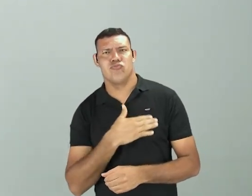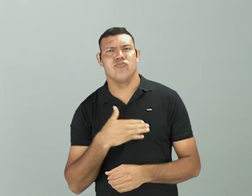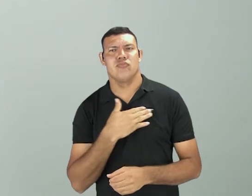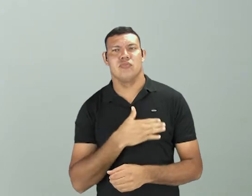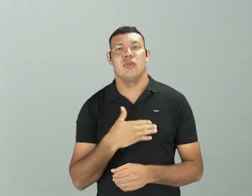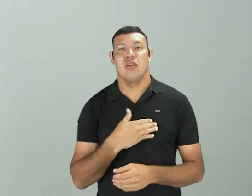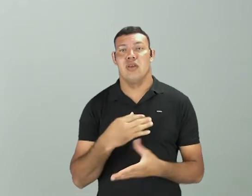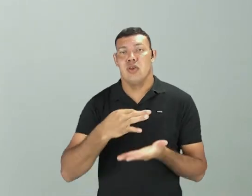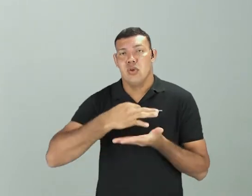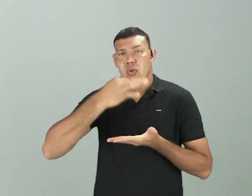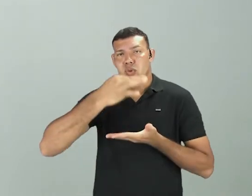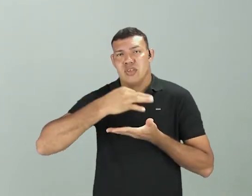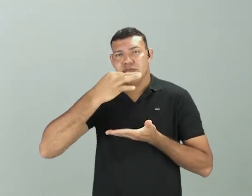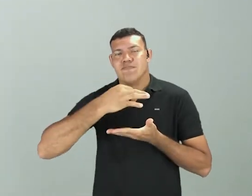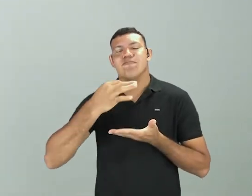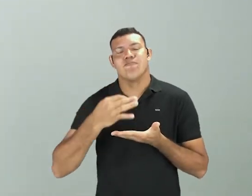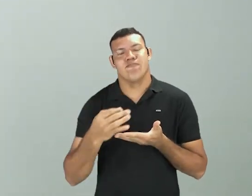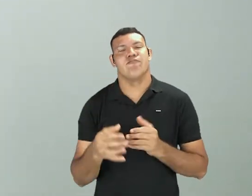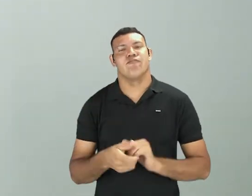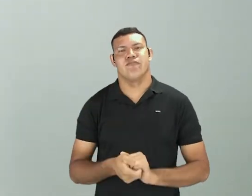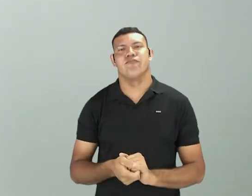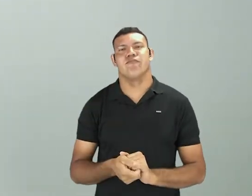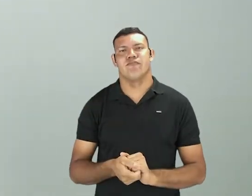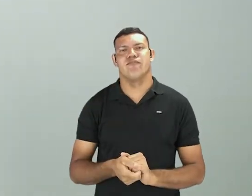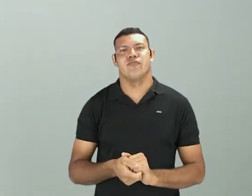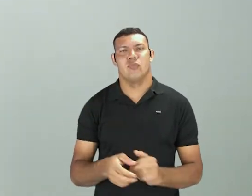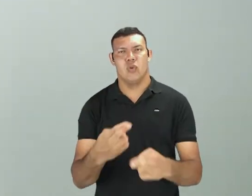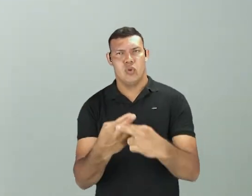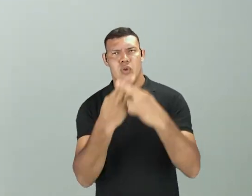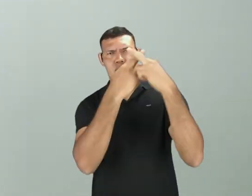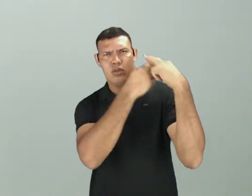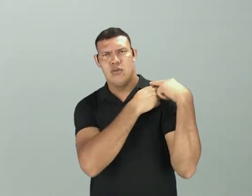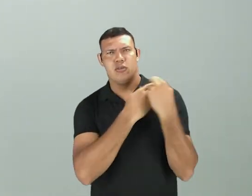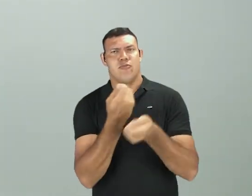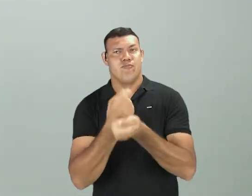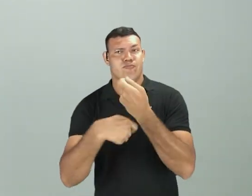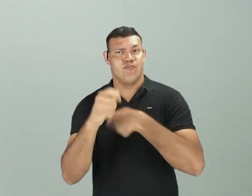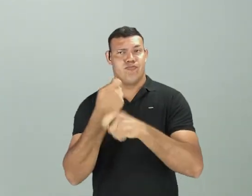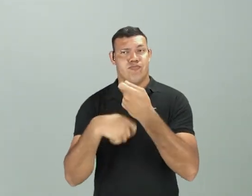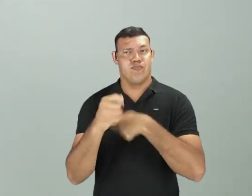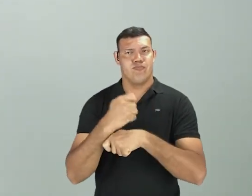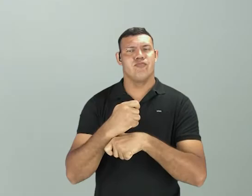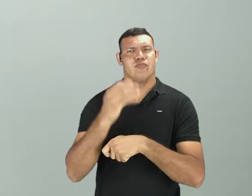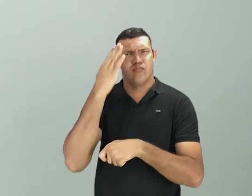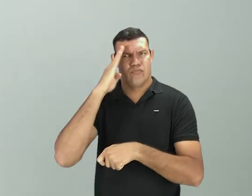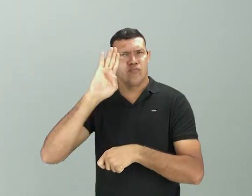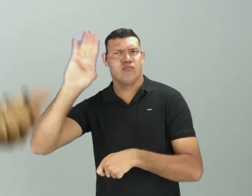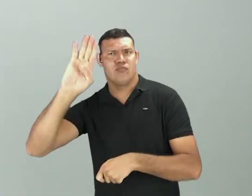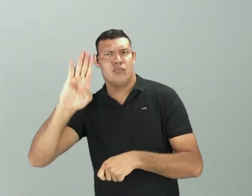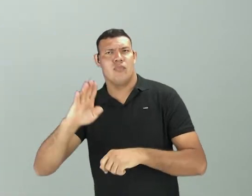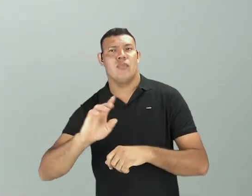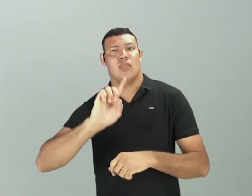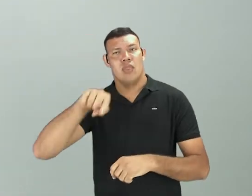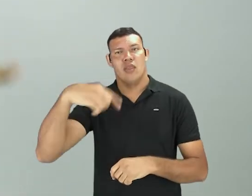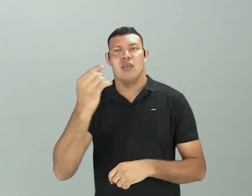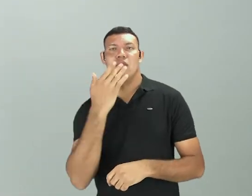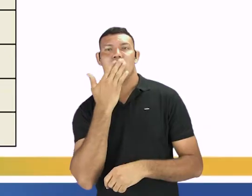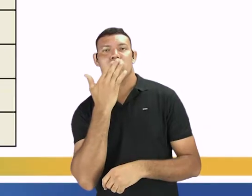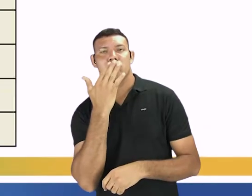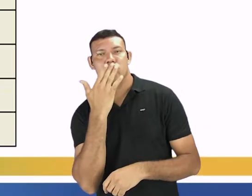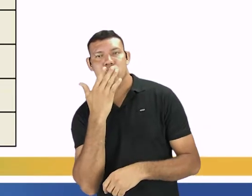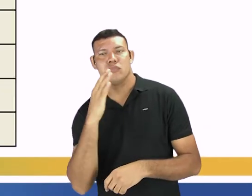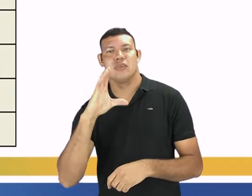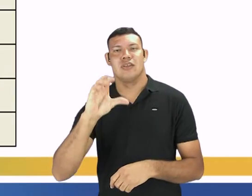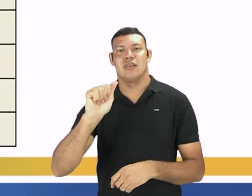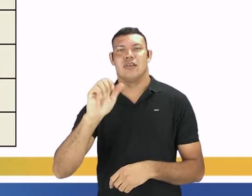o café, ele acaba aí sendo o maior responsável pela economia brasileira. Depois a gente vem o açúcar, o